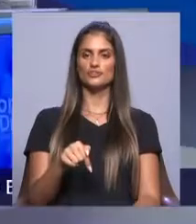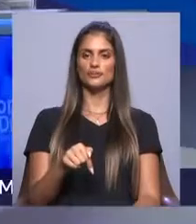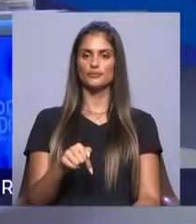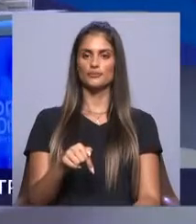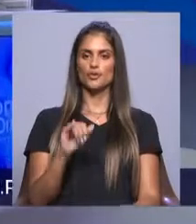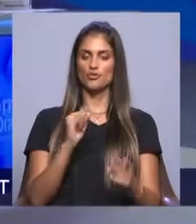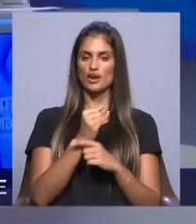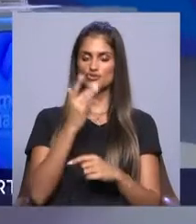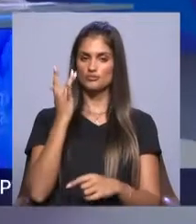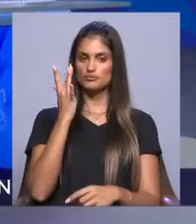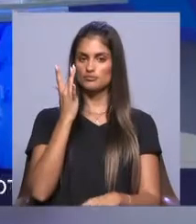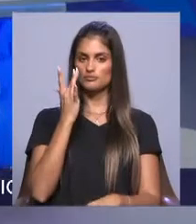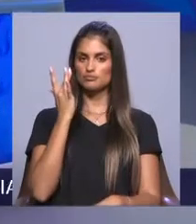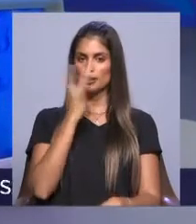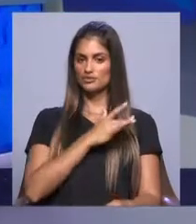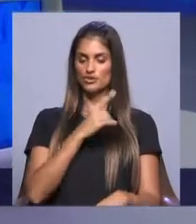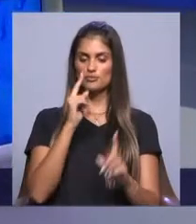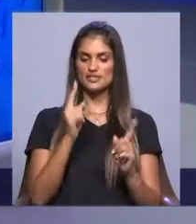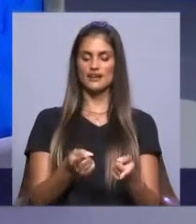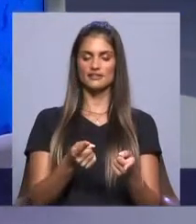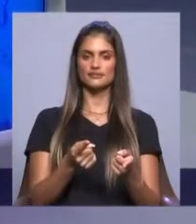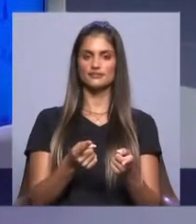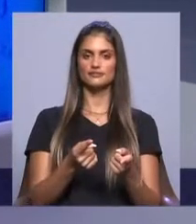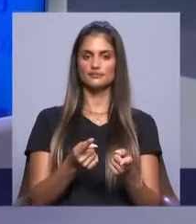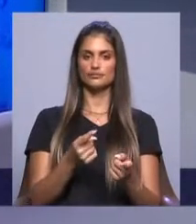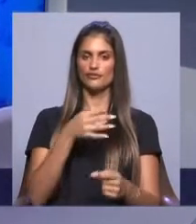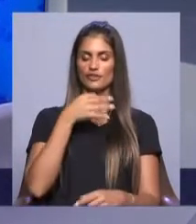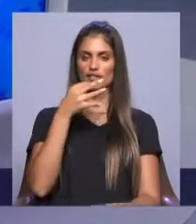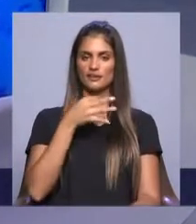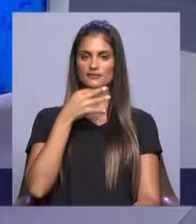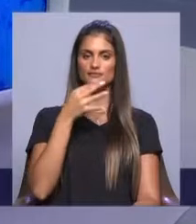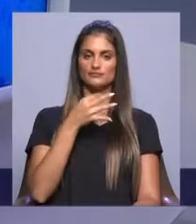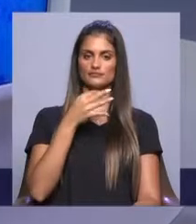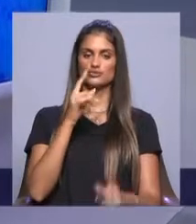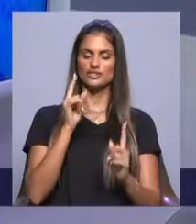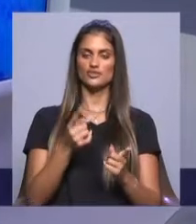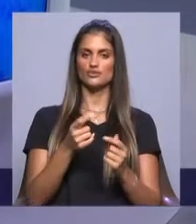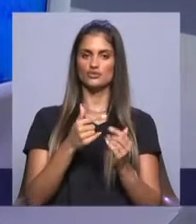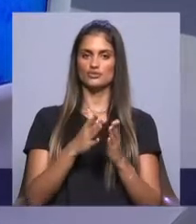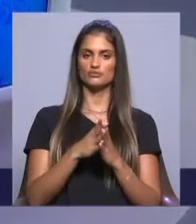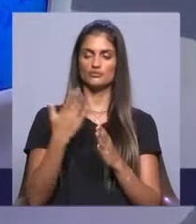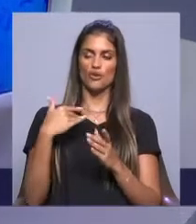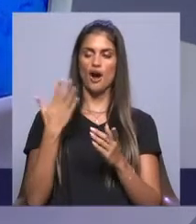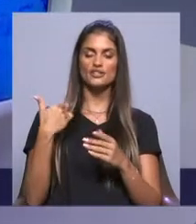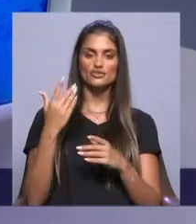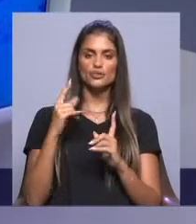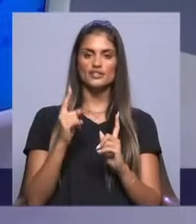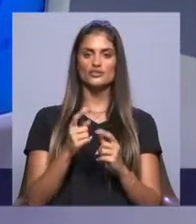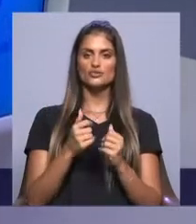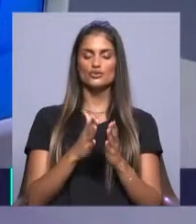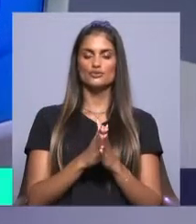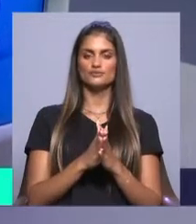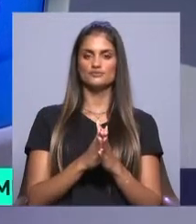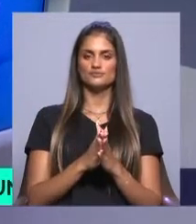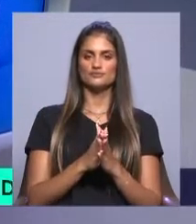buracos negros, não é? A começar desde logo pelo início de tudo isto, ou antes do início de tudo isto.